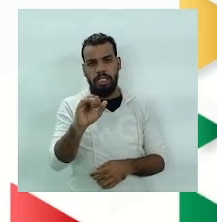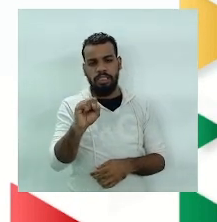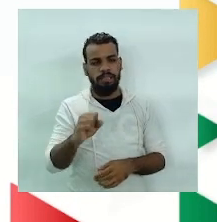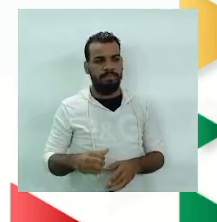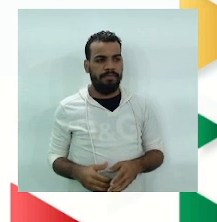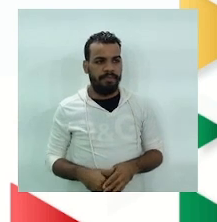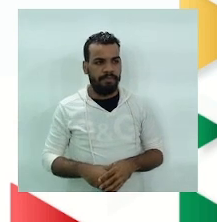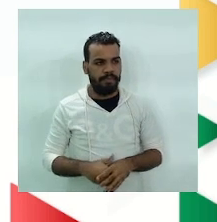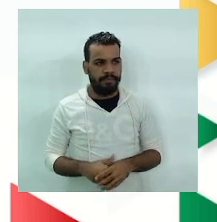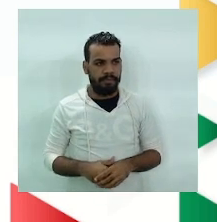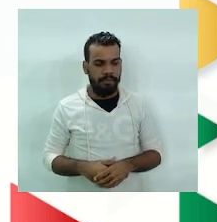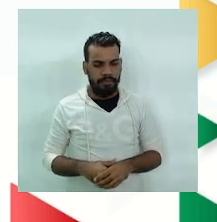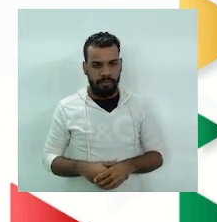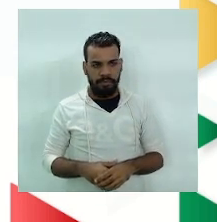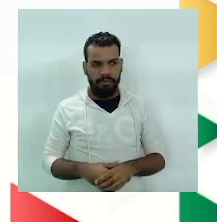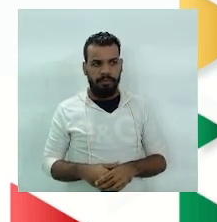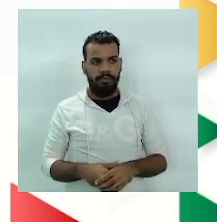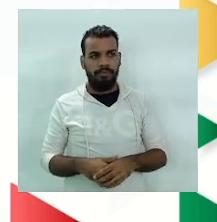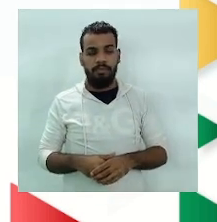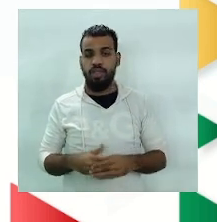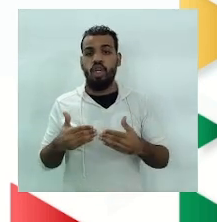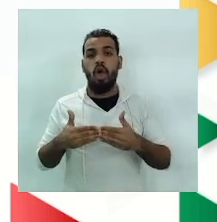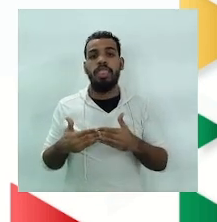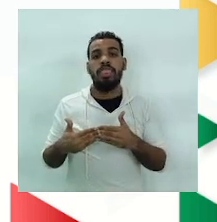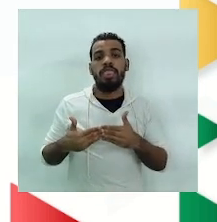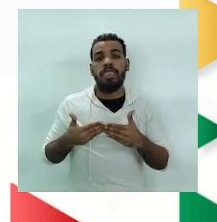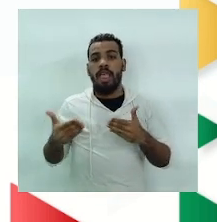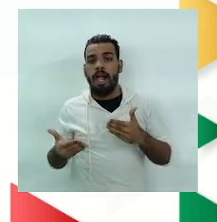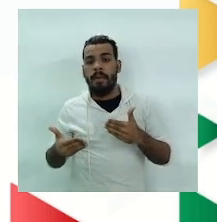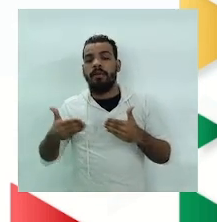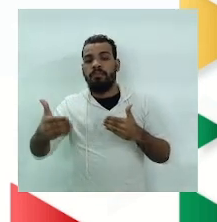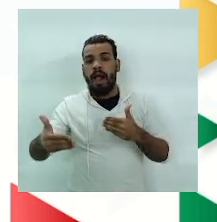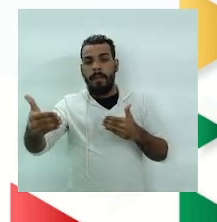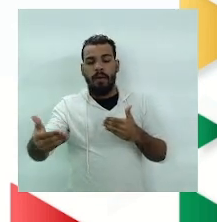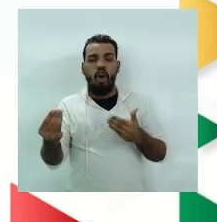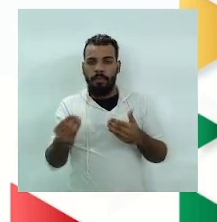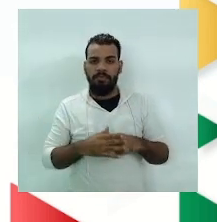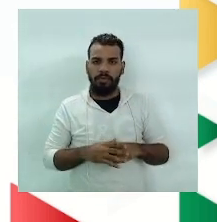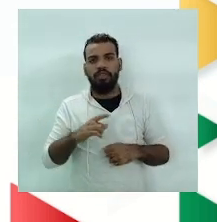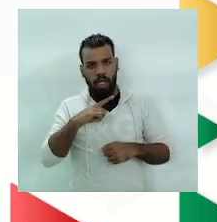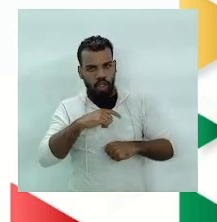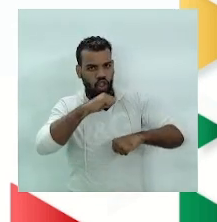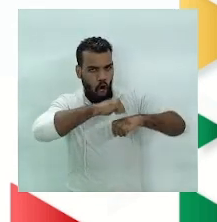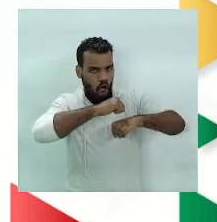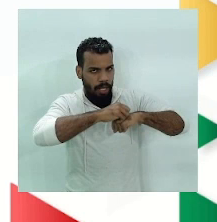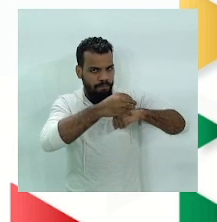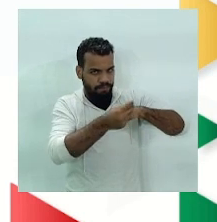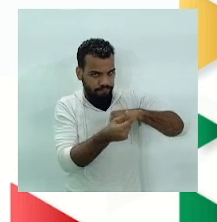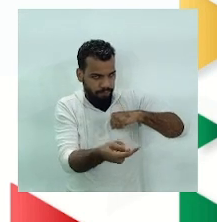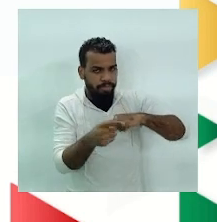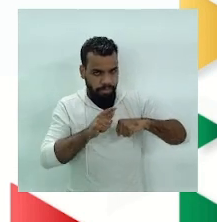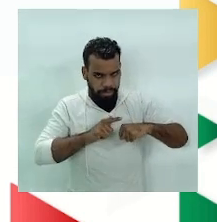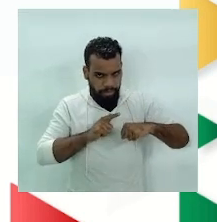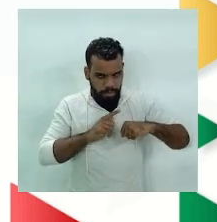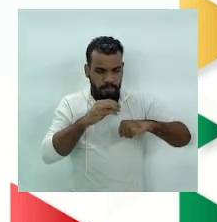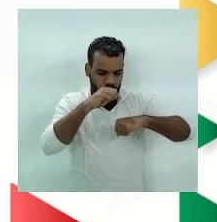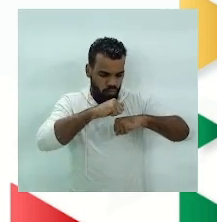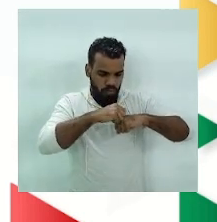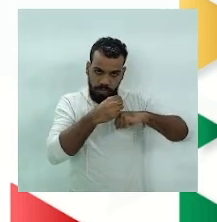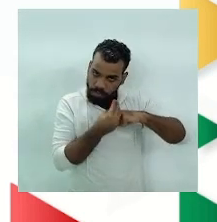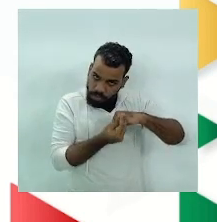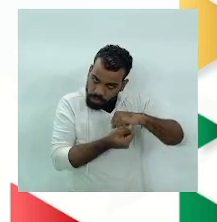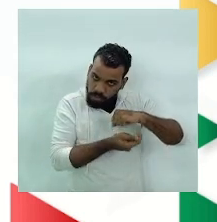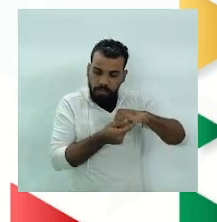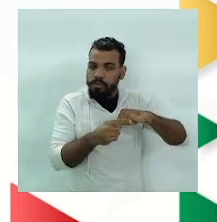da formação de um fóssil. Os fósseis formam-se em rochas sedimentares, tá certo? As rochas